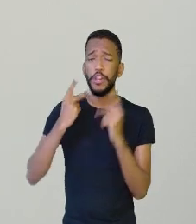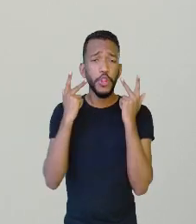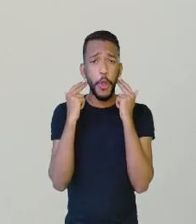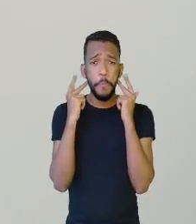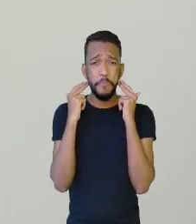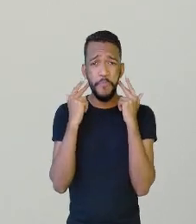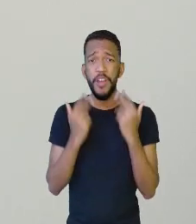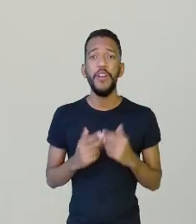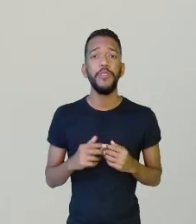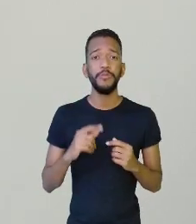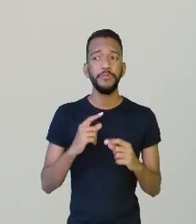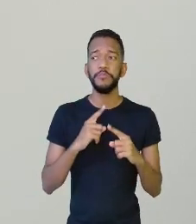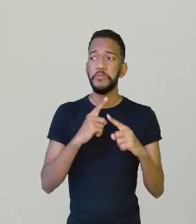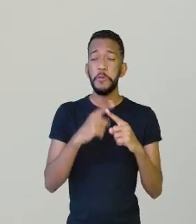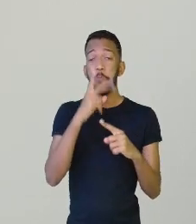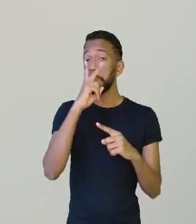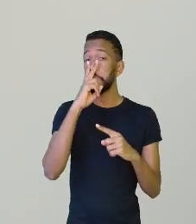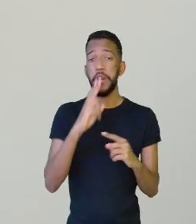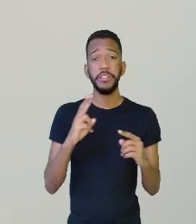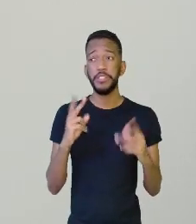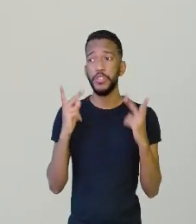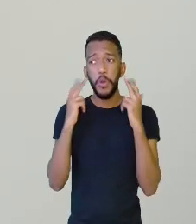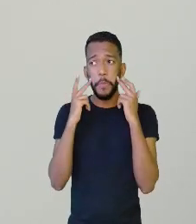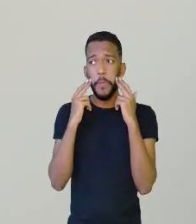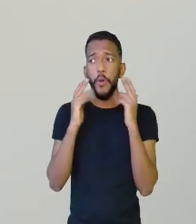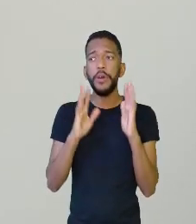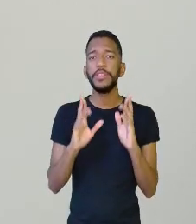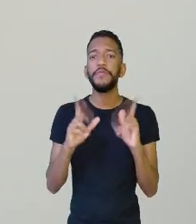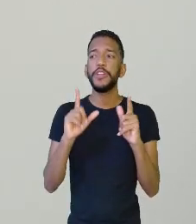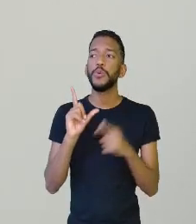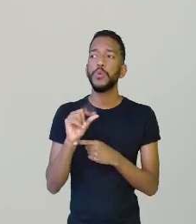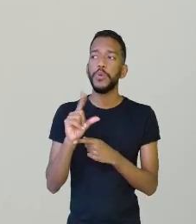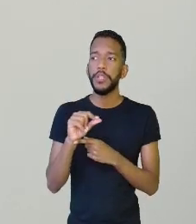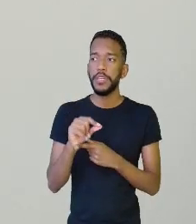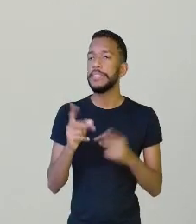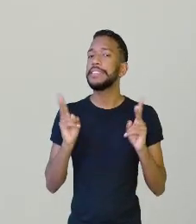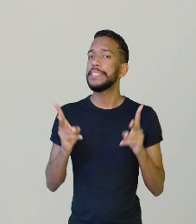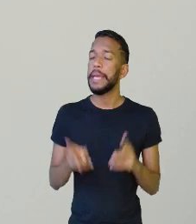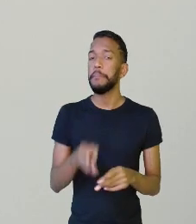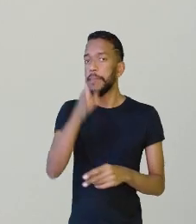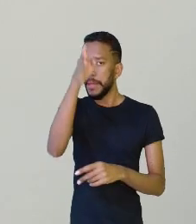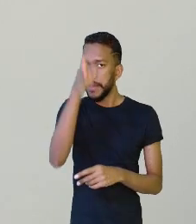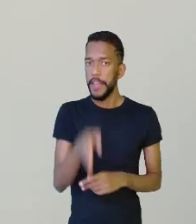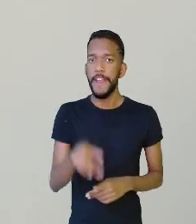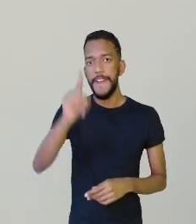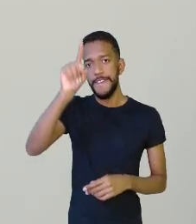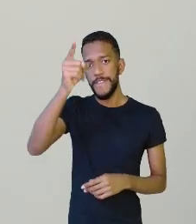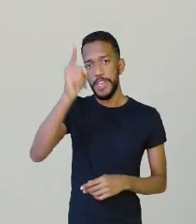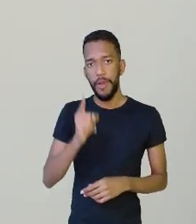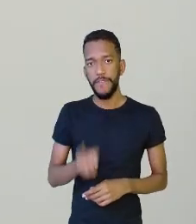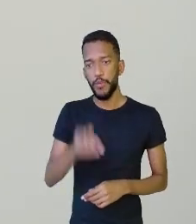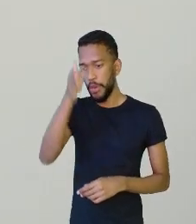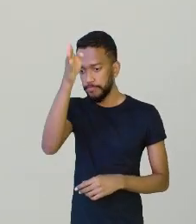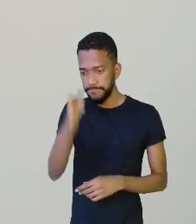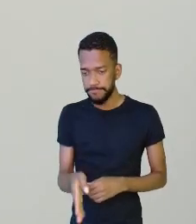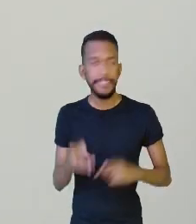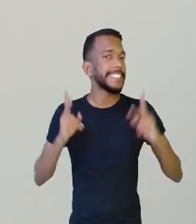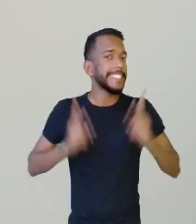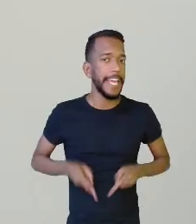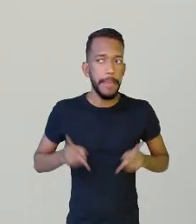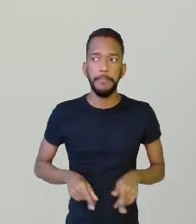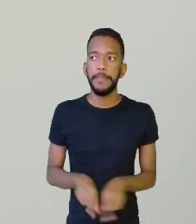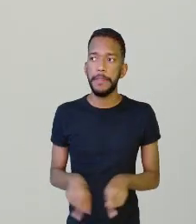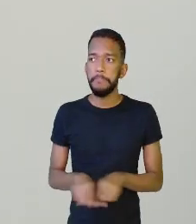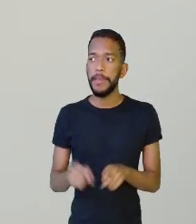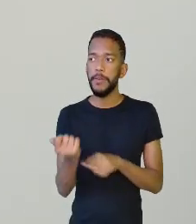normal, como se fosse com números inteiros. Qual é a diferença? A gente vai respeitar a posição da vírgula e